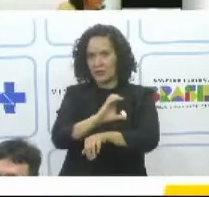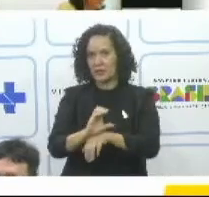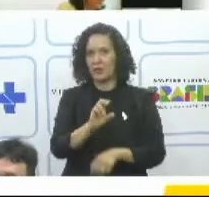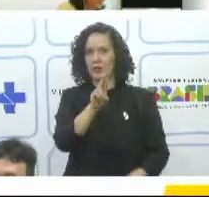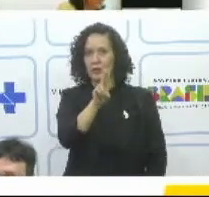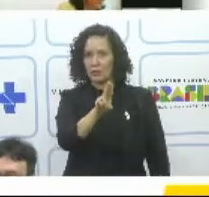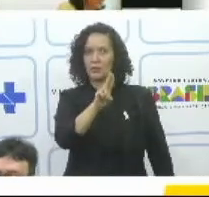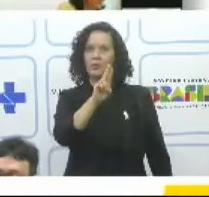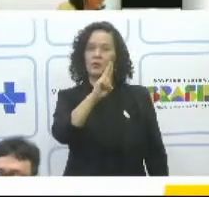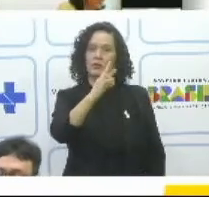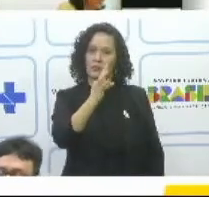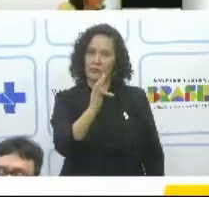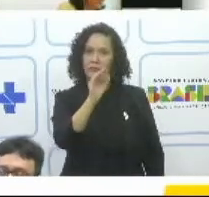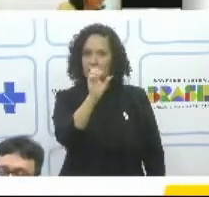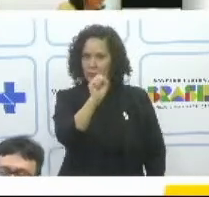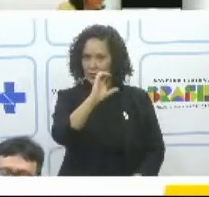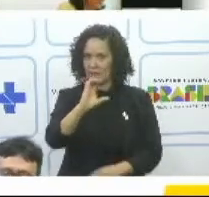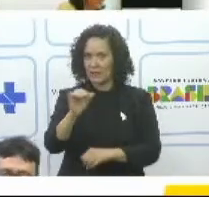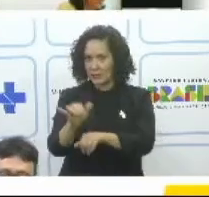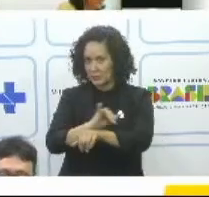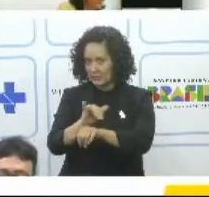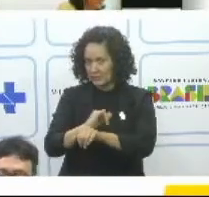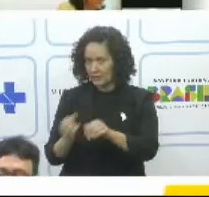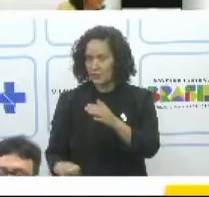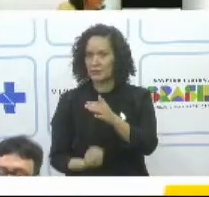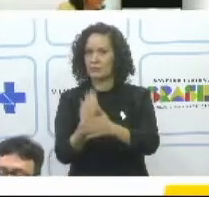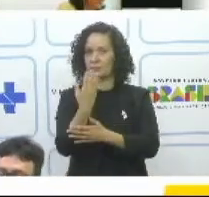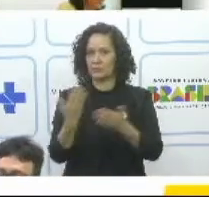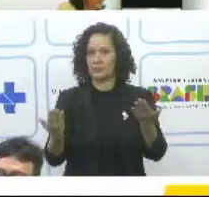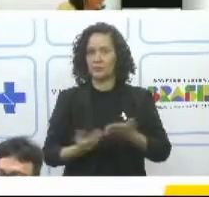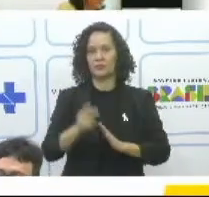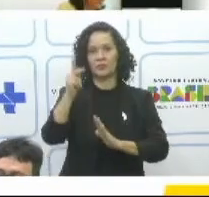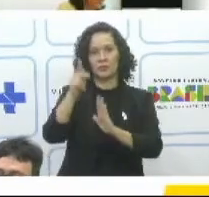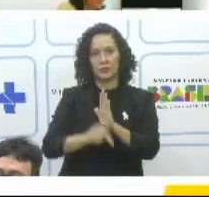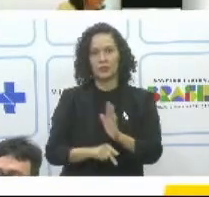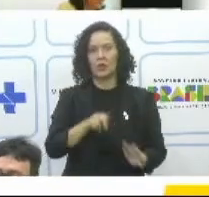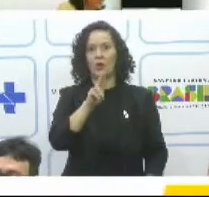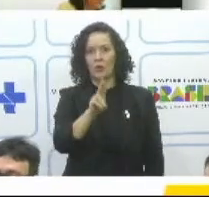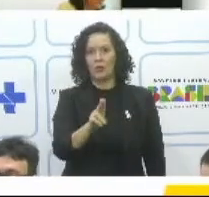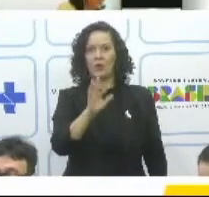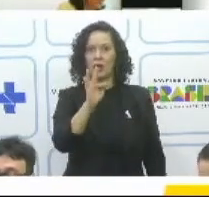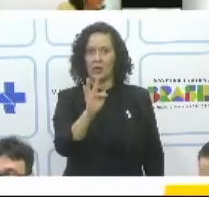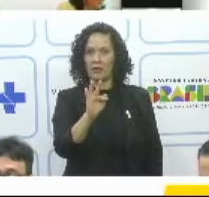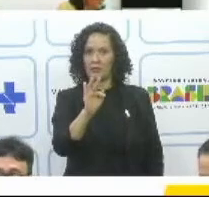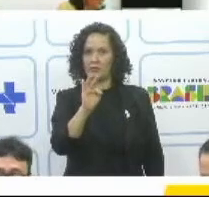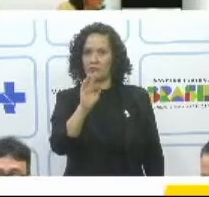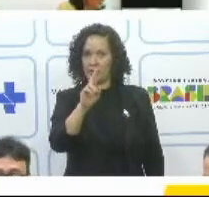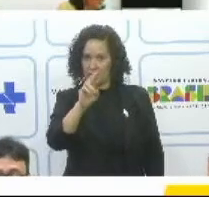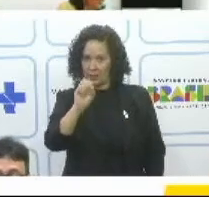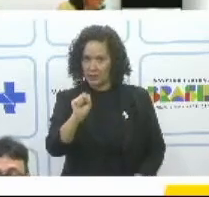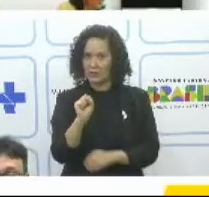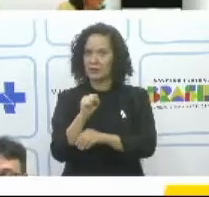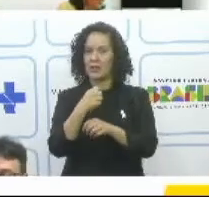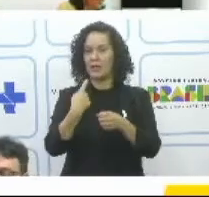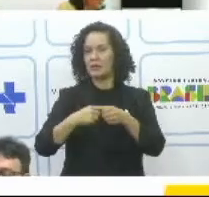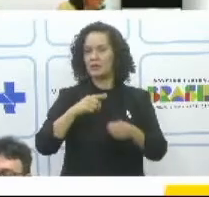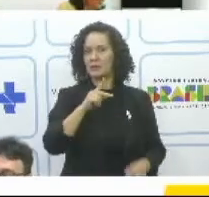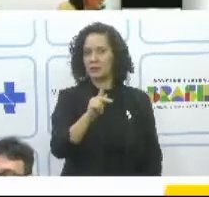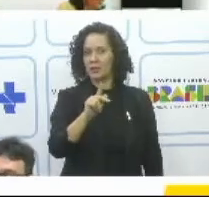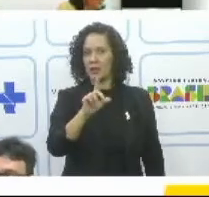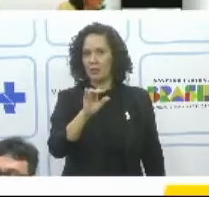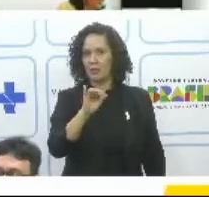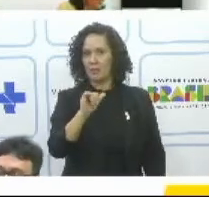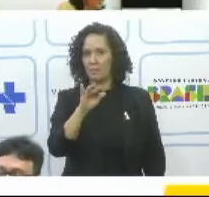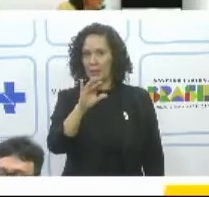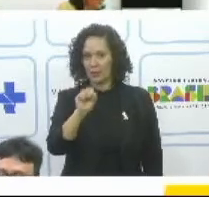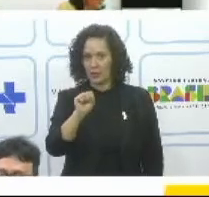grandes projetos estratégicos, né? A gente tem um projeto agora com a Universidade Federal de Pelotas, né, que estamos desenvolvendo um curso para manejo de dor